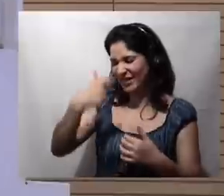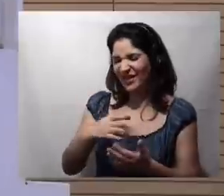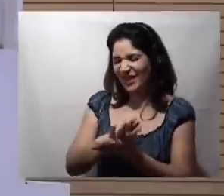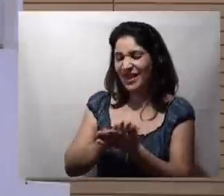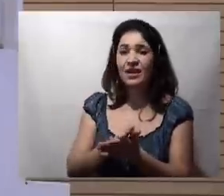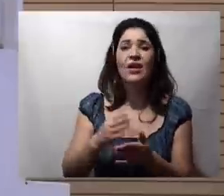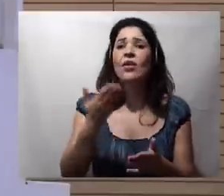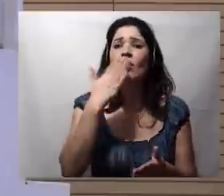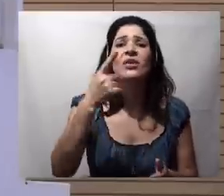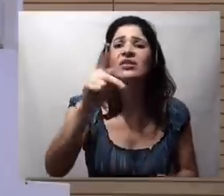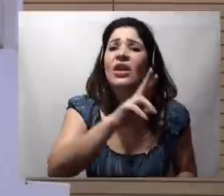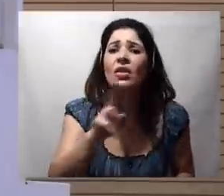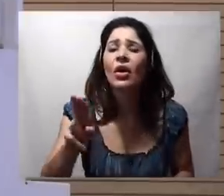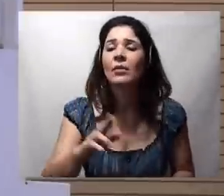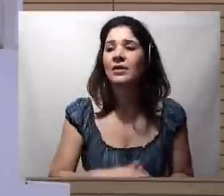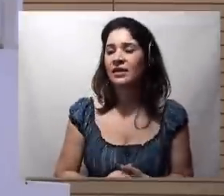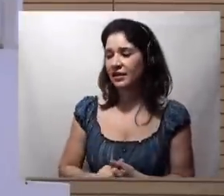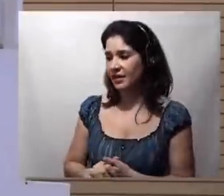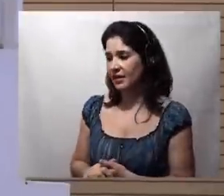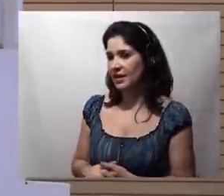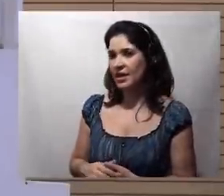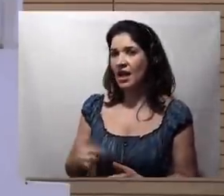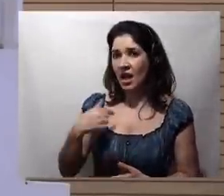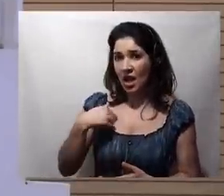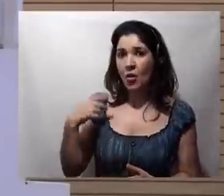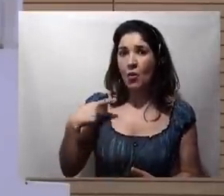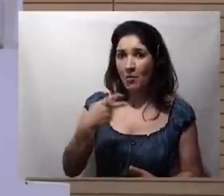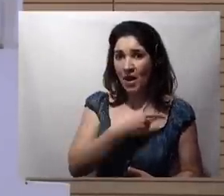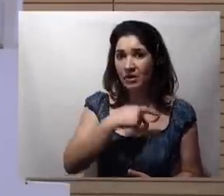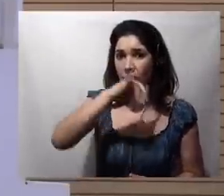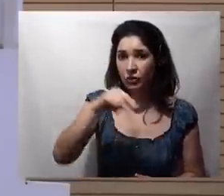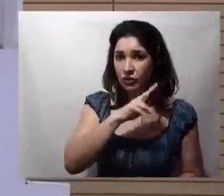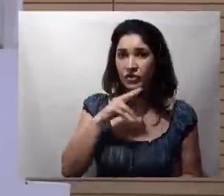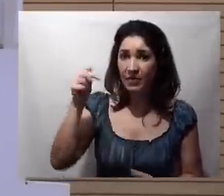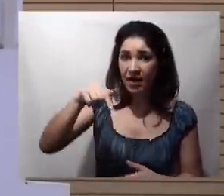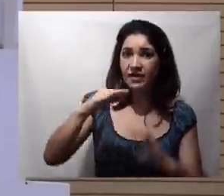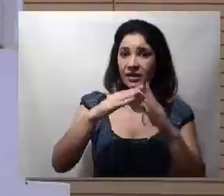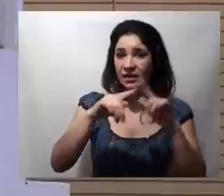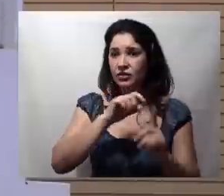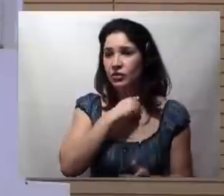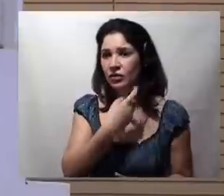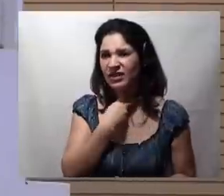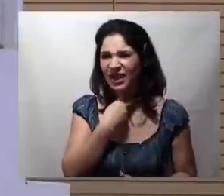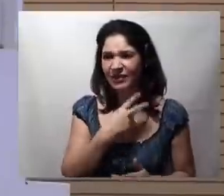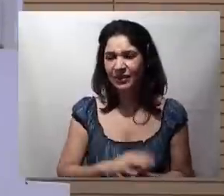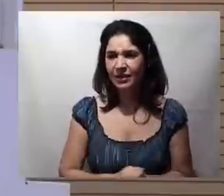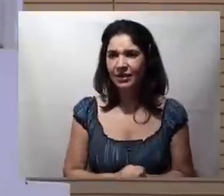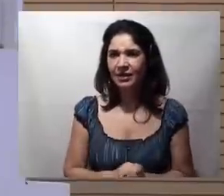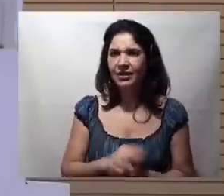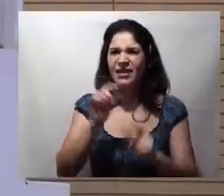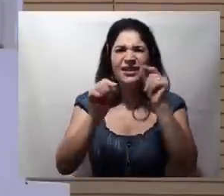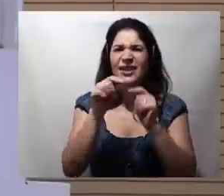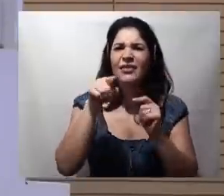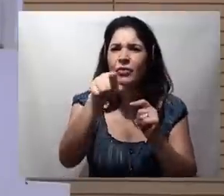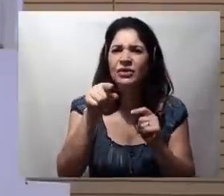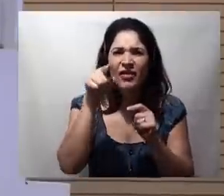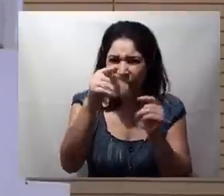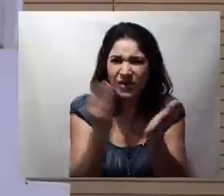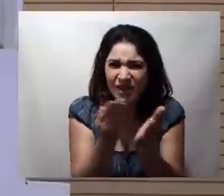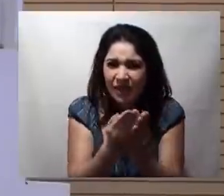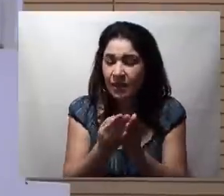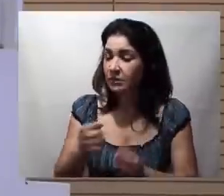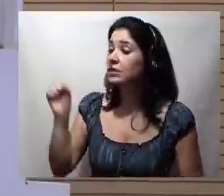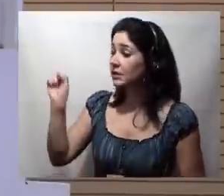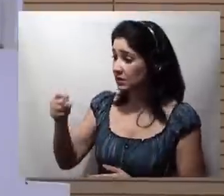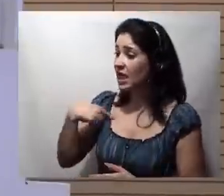tem o senhor e aí frigoair que eu era o jeremias já diz que o senhor você deve ser